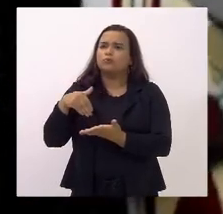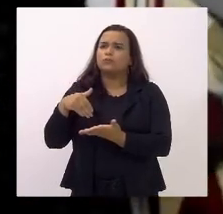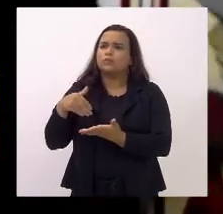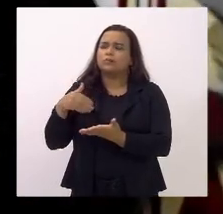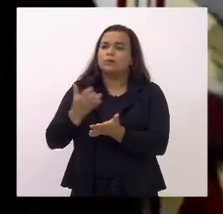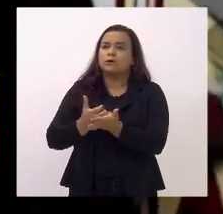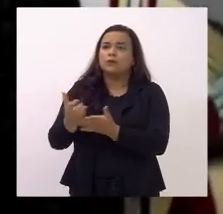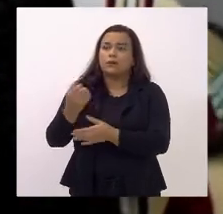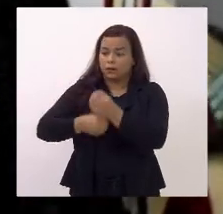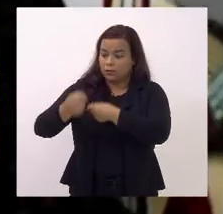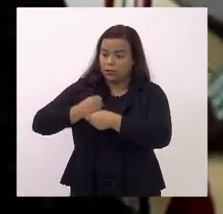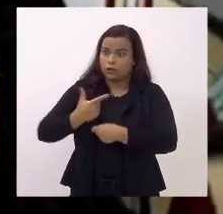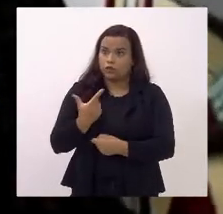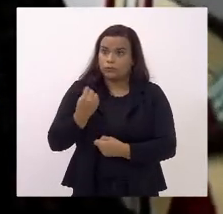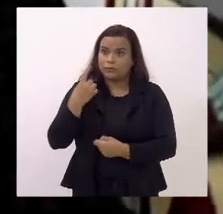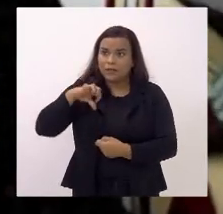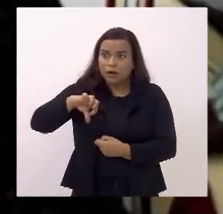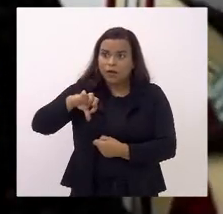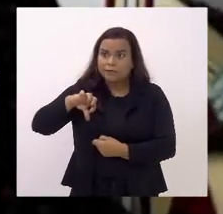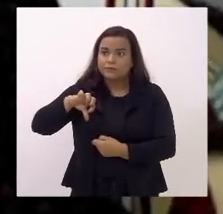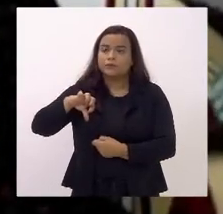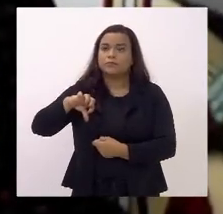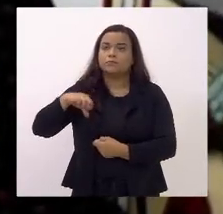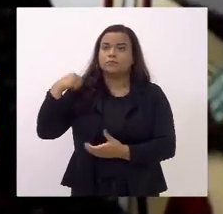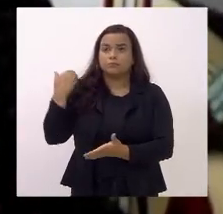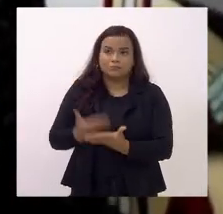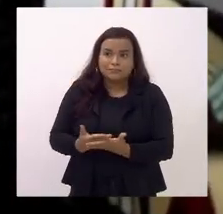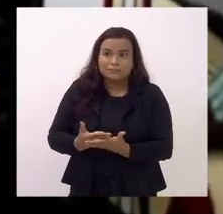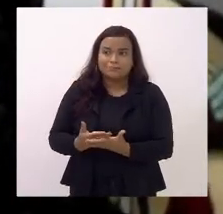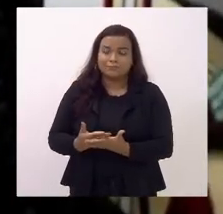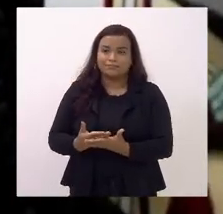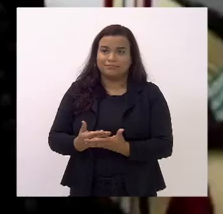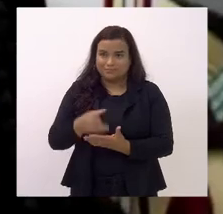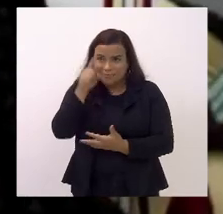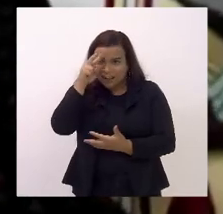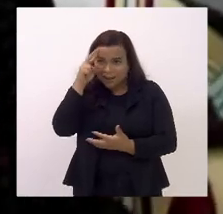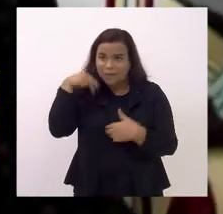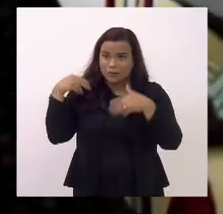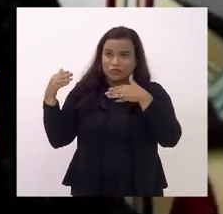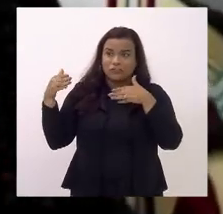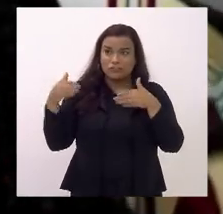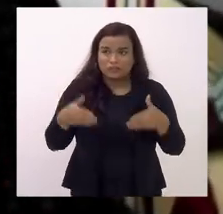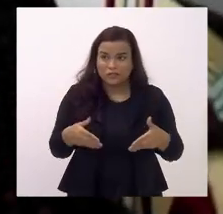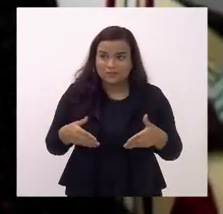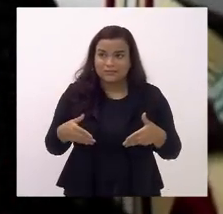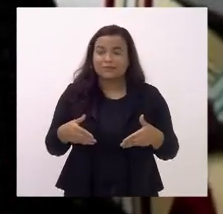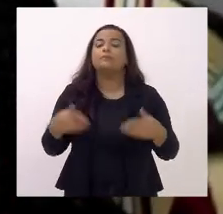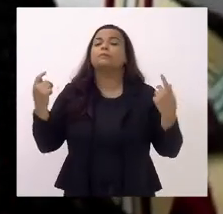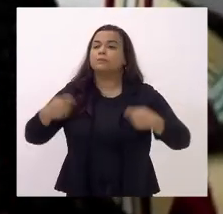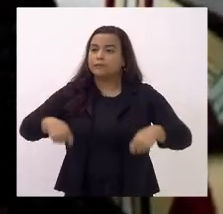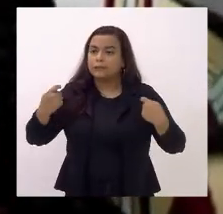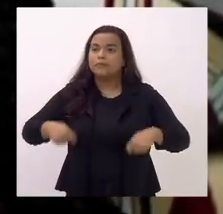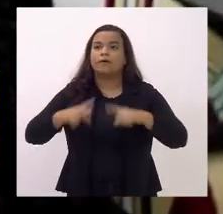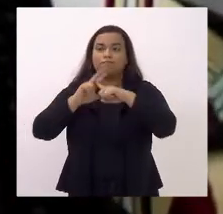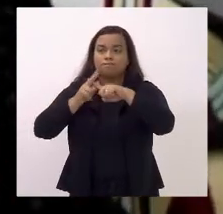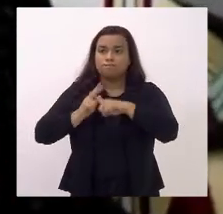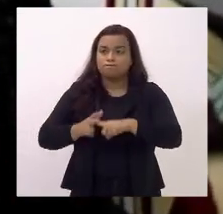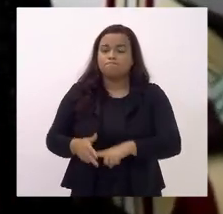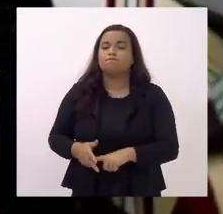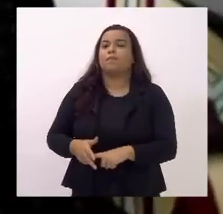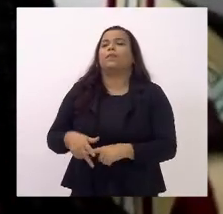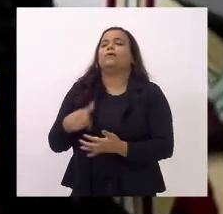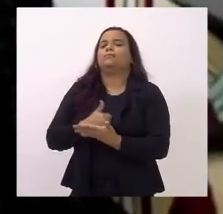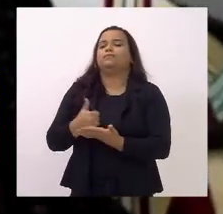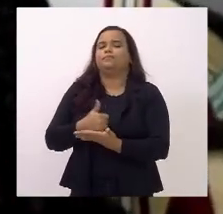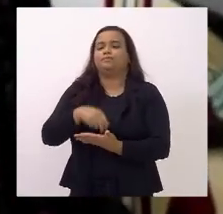foi em 2019, né? Quando eu cheguei nessa casa, Vossa Excelência lembra, e a gente precisa que haja essa correção. Então, fica